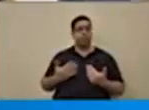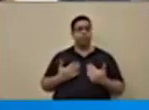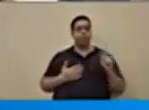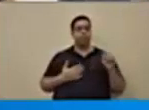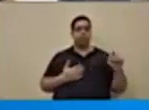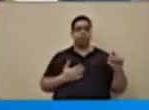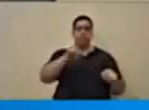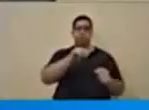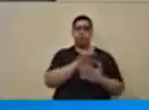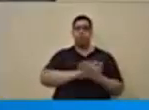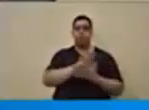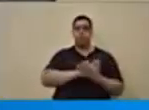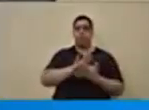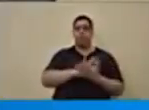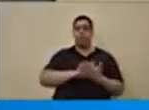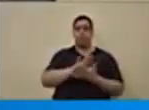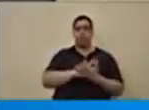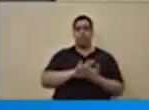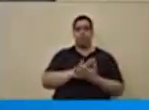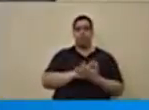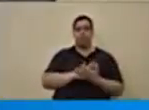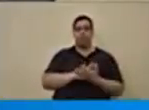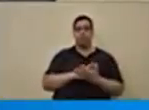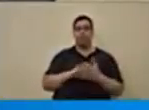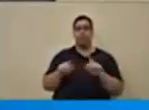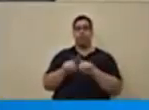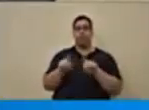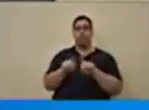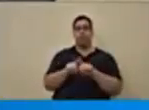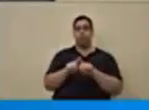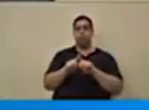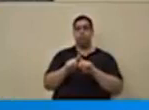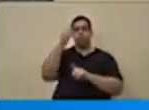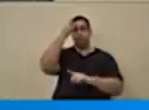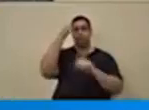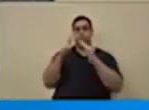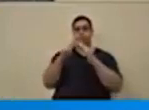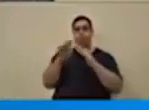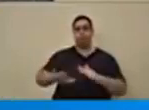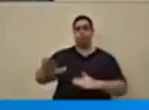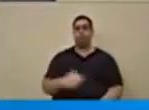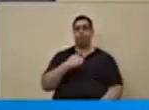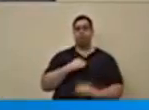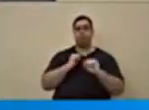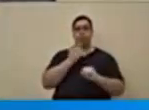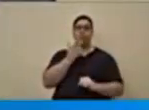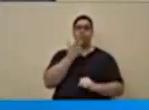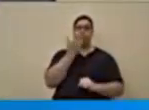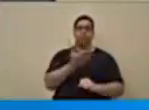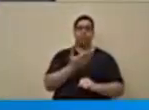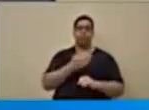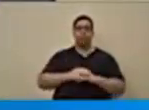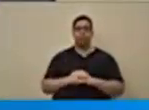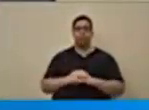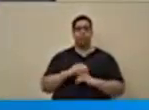sendo usado por nada. E tampouco os moradores, os proprietários do Jardim Esperança. Se o senhor disser que